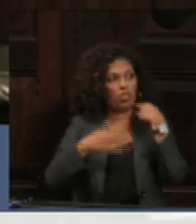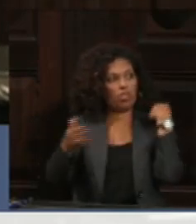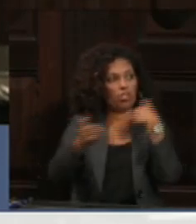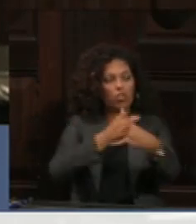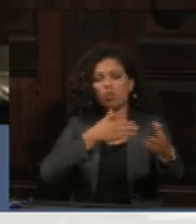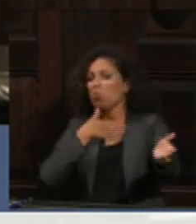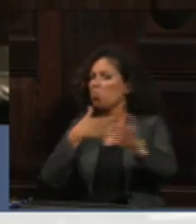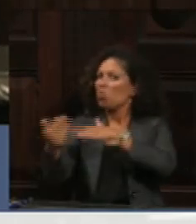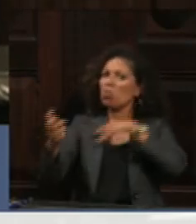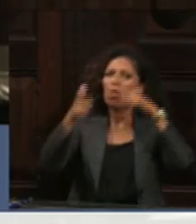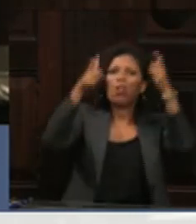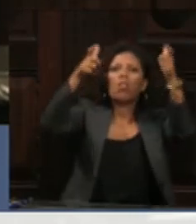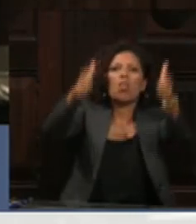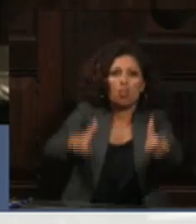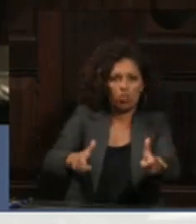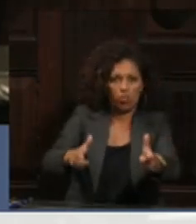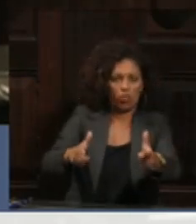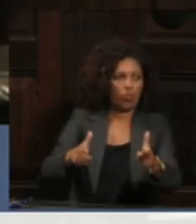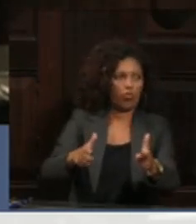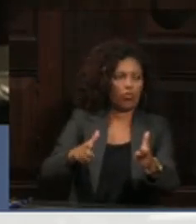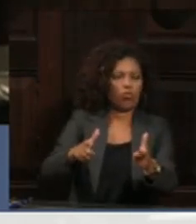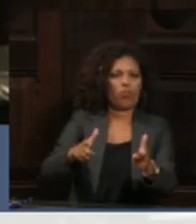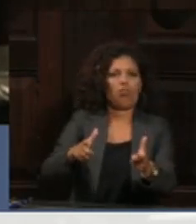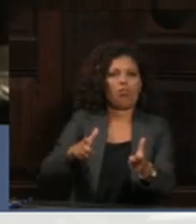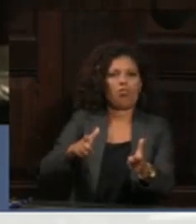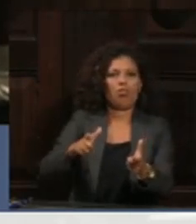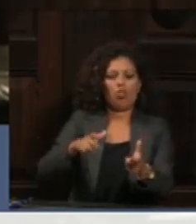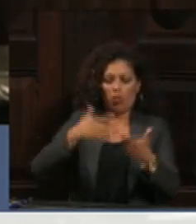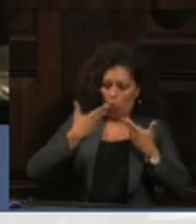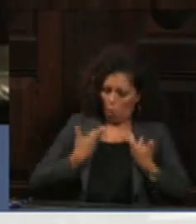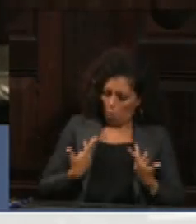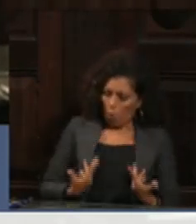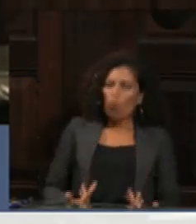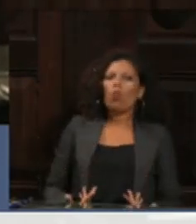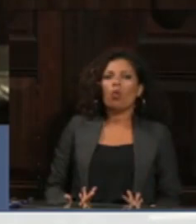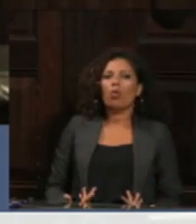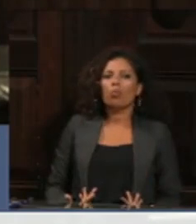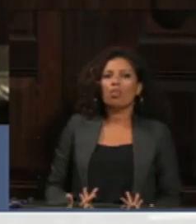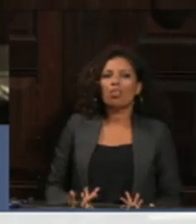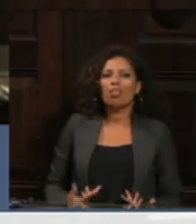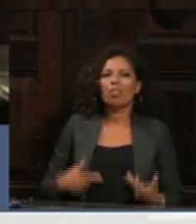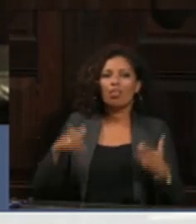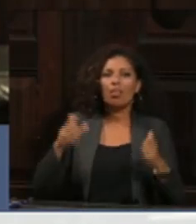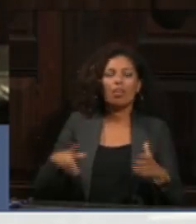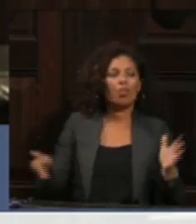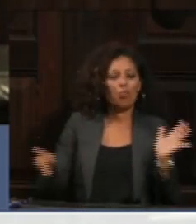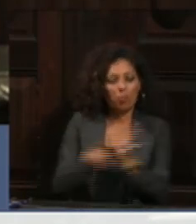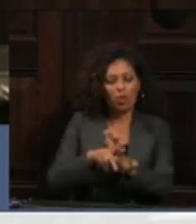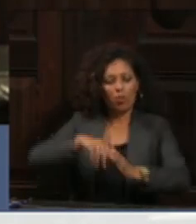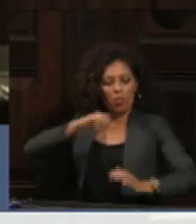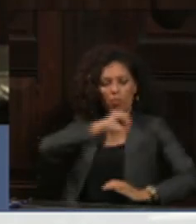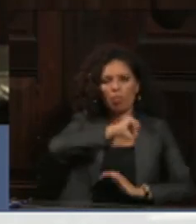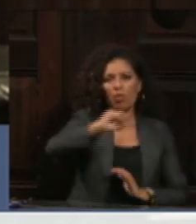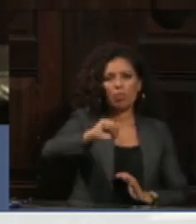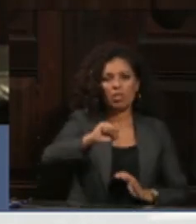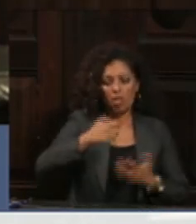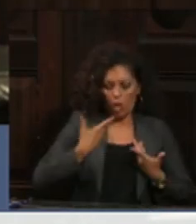que a gente ocupe, os nossos corpos ainda são corpos matáveis, são